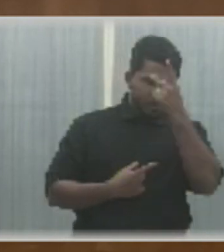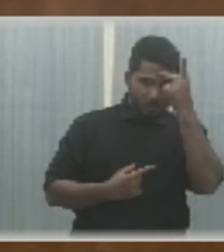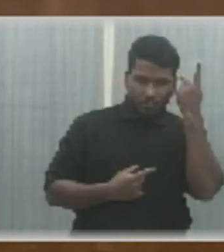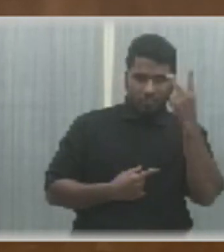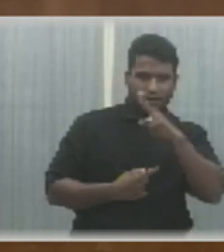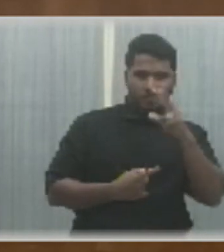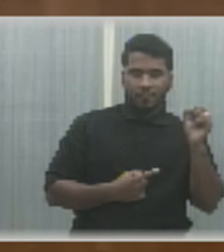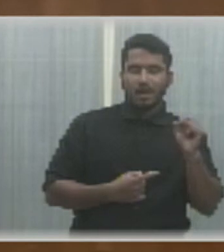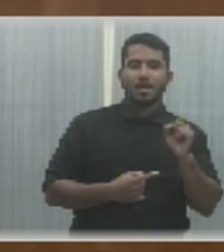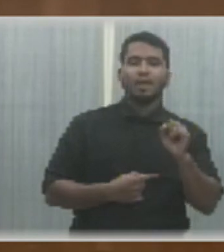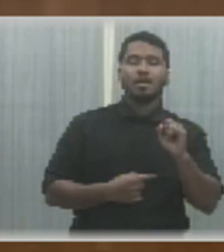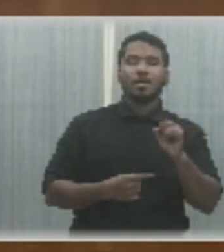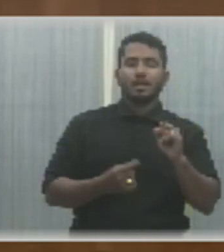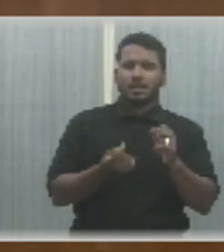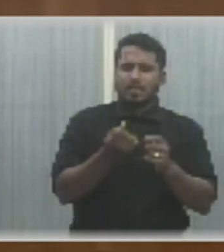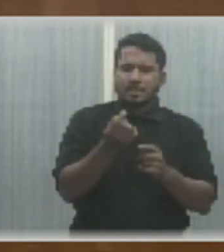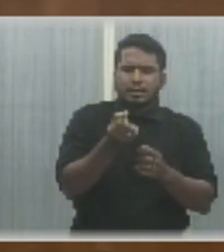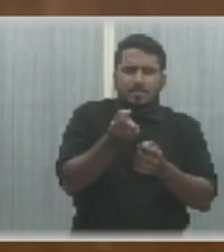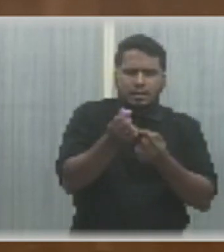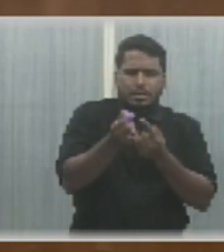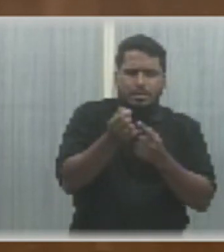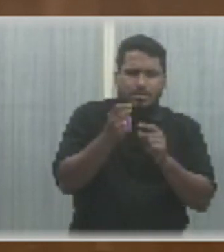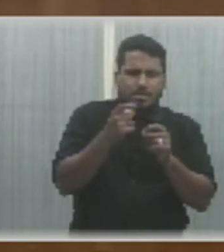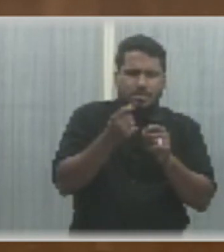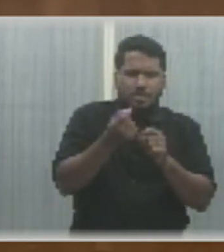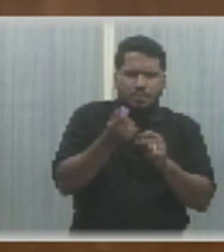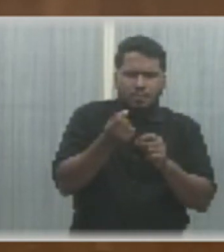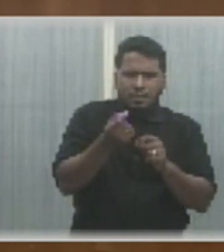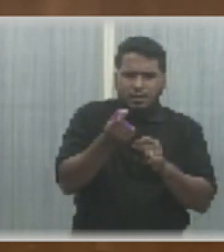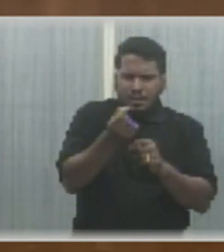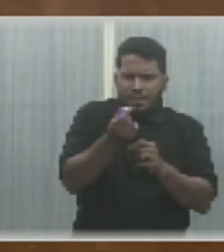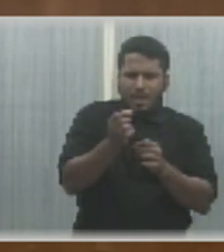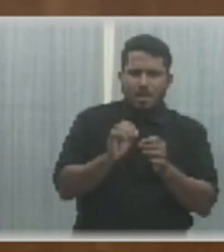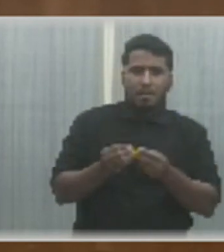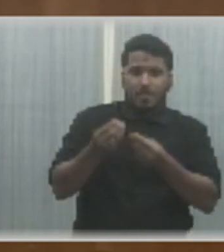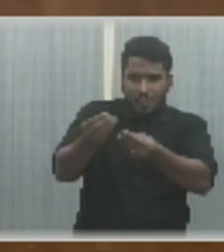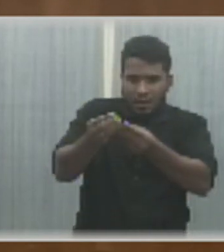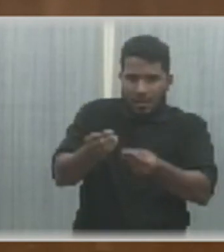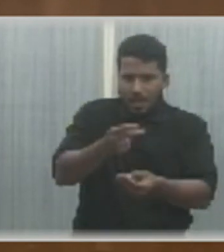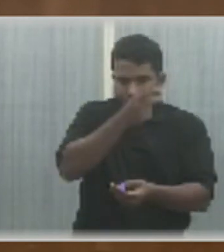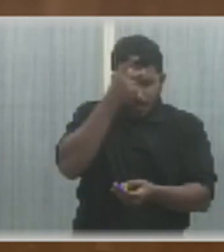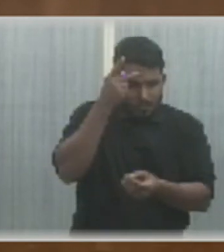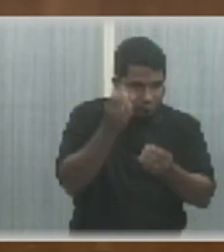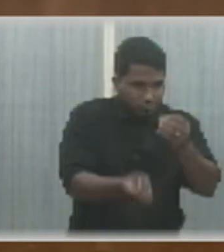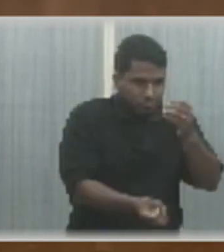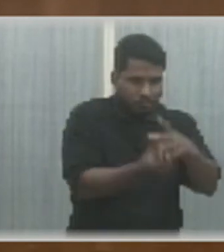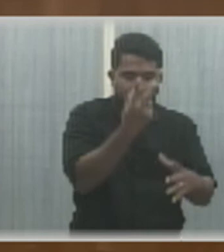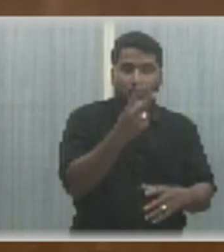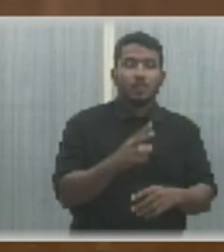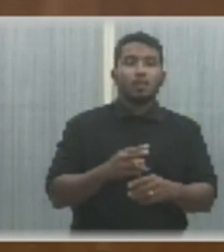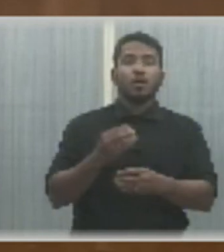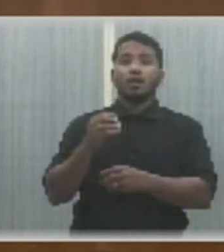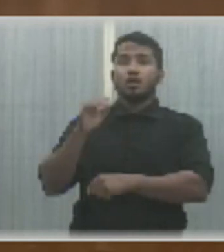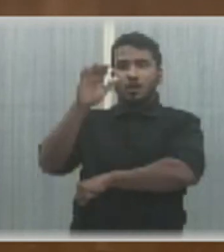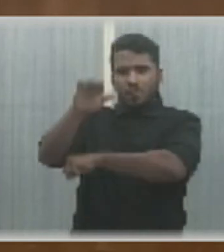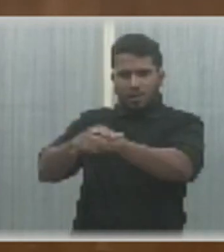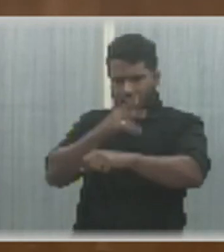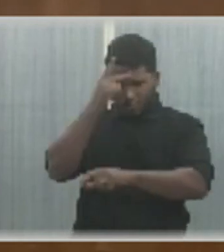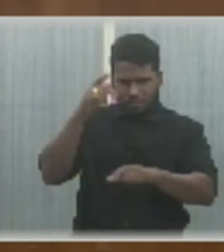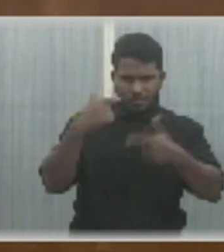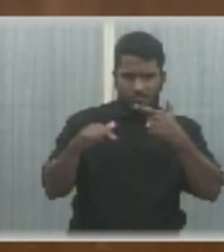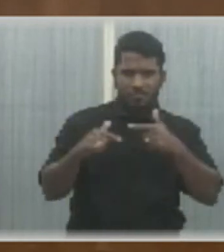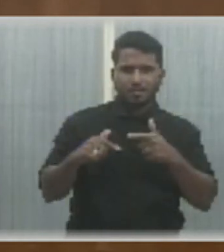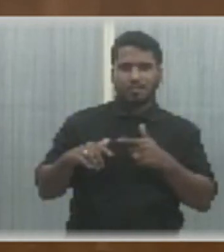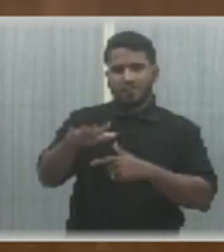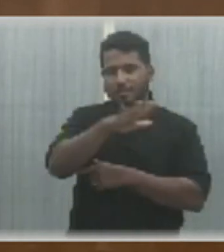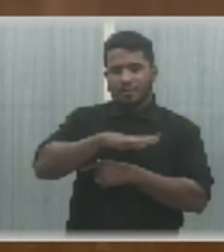viabilizar a coleta de sementes de espécie nativa através da contratação de trabalhadores e trabalhadoras